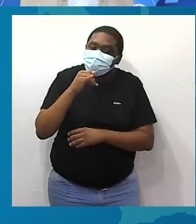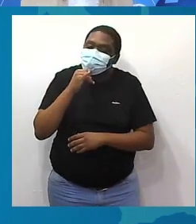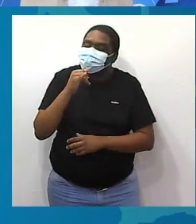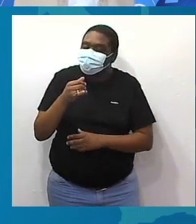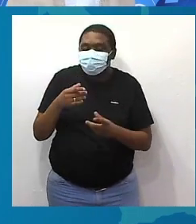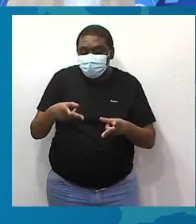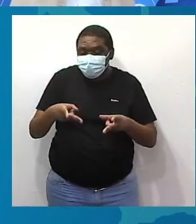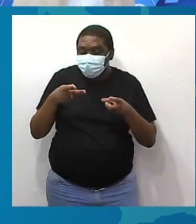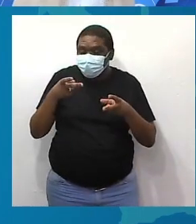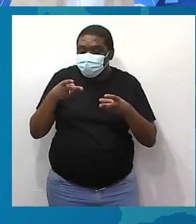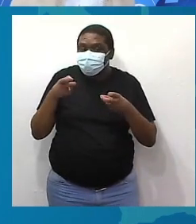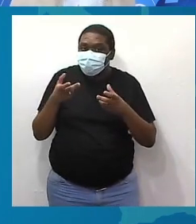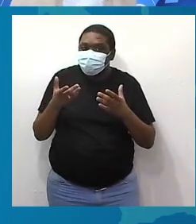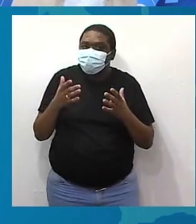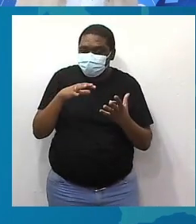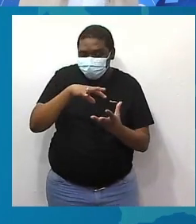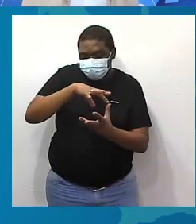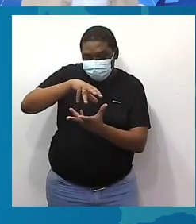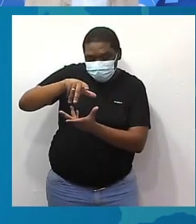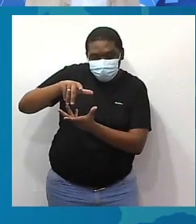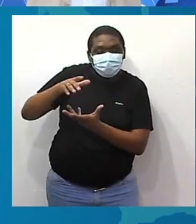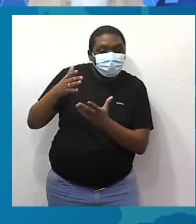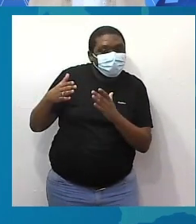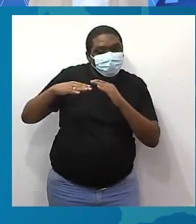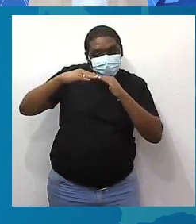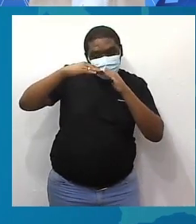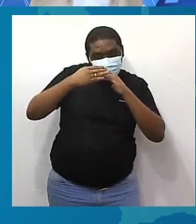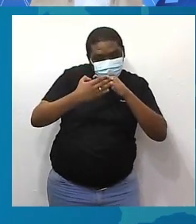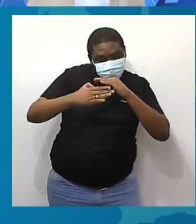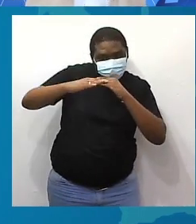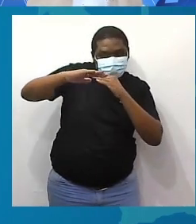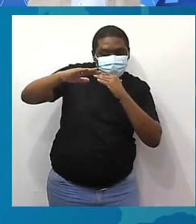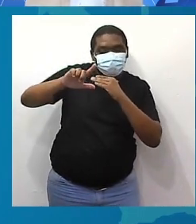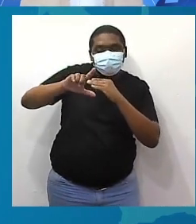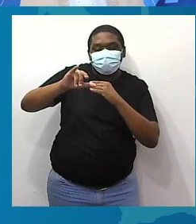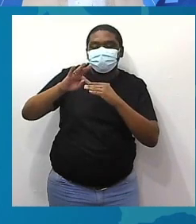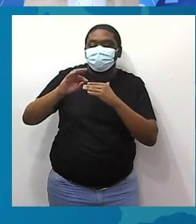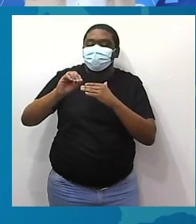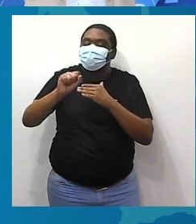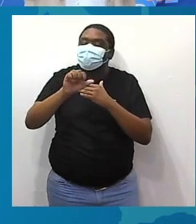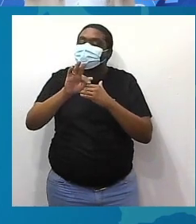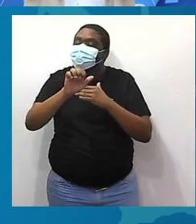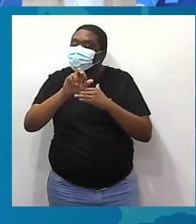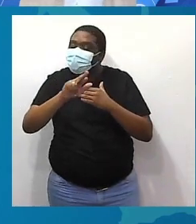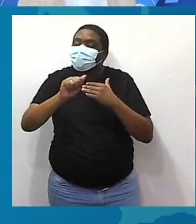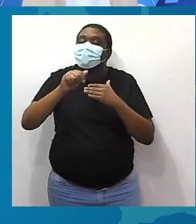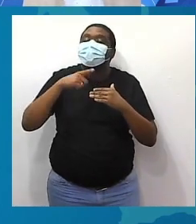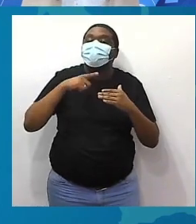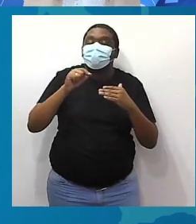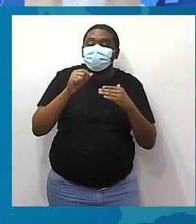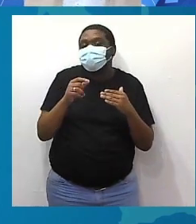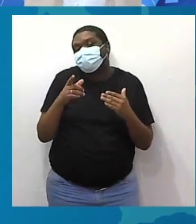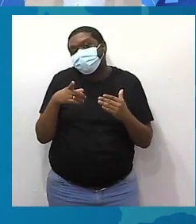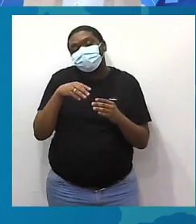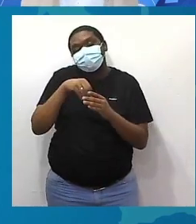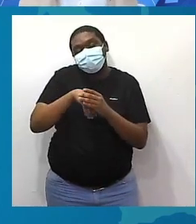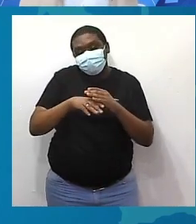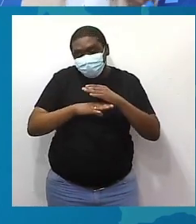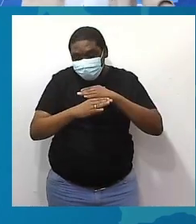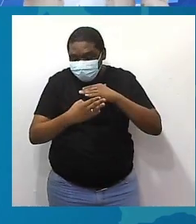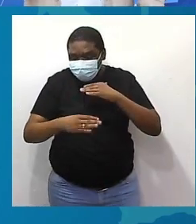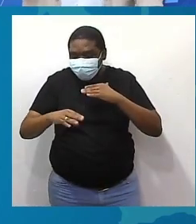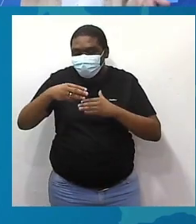vai ficar abaixo da litosfera, que vai ser composta ou formado de quê? De magma, ou